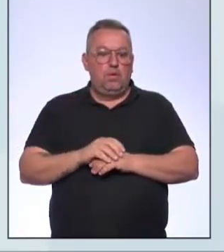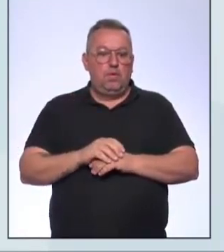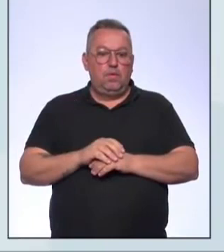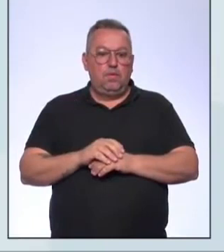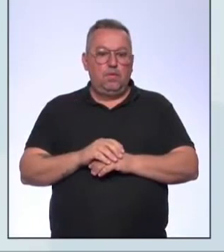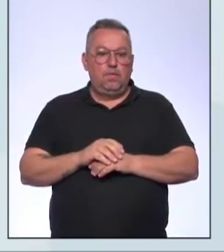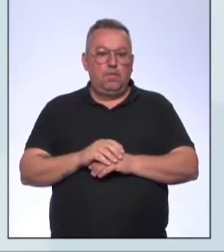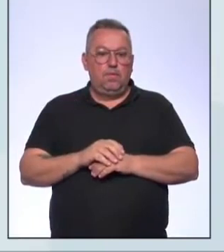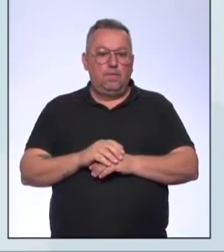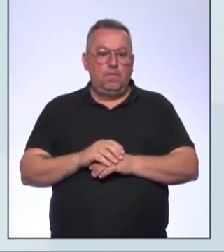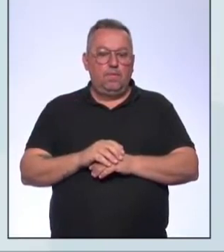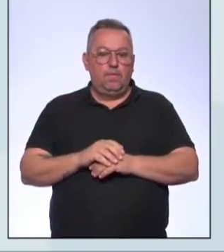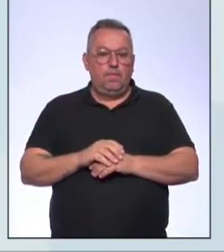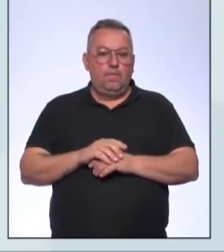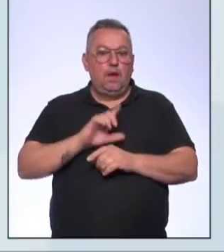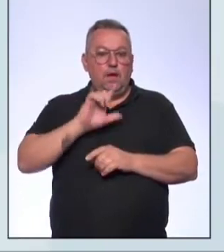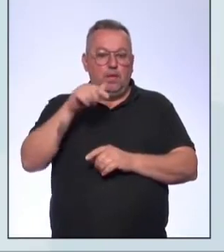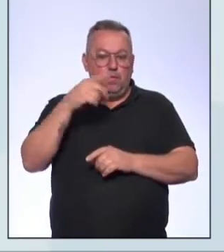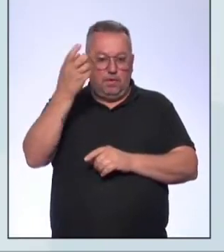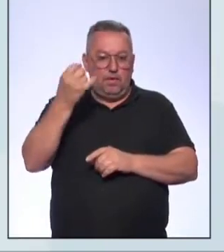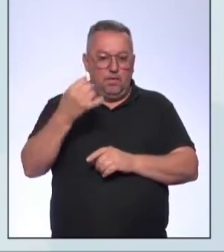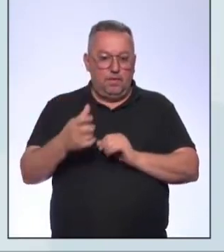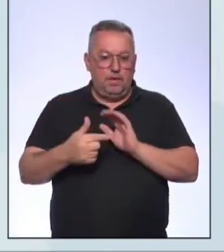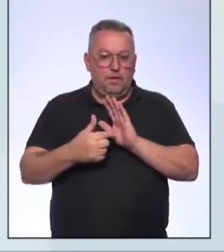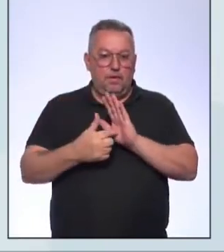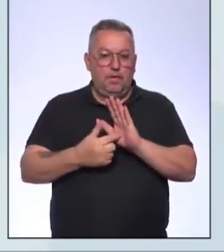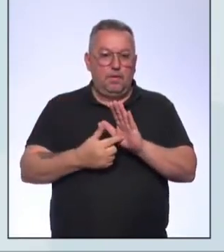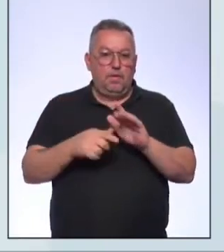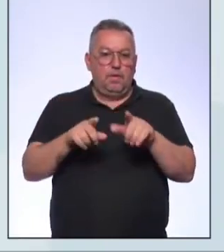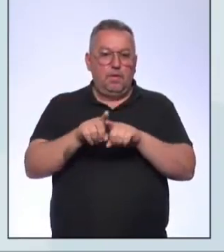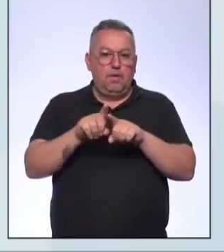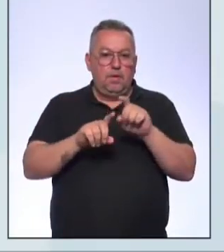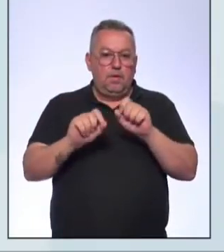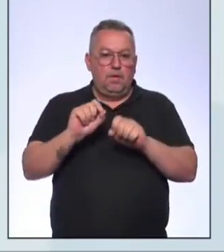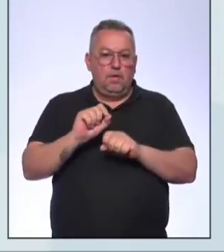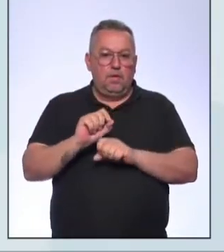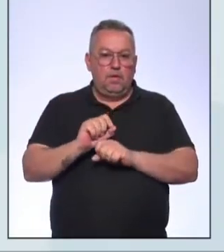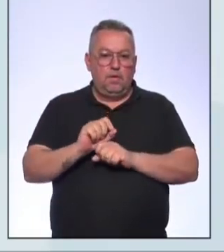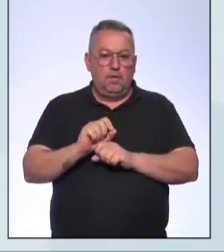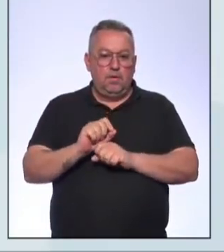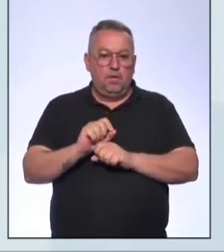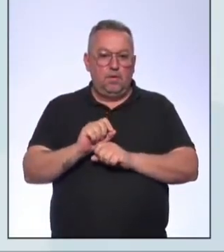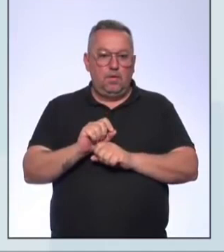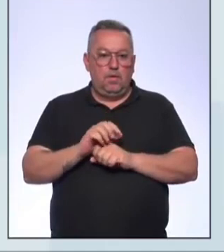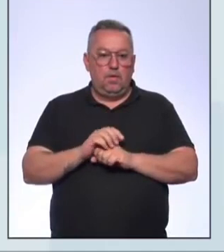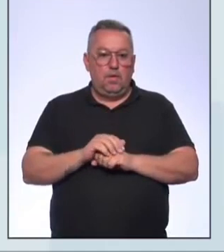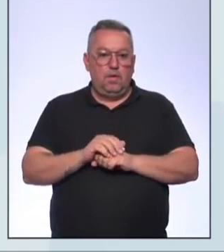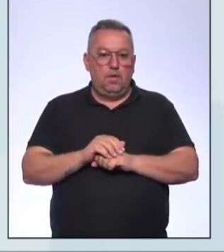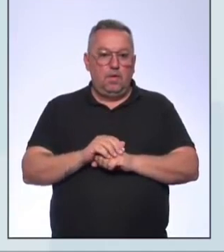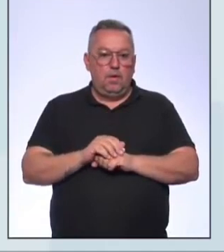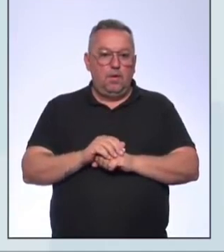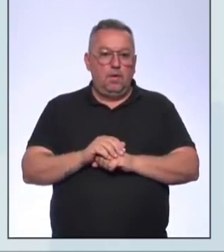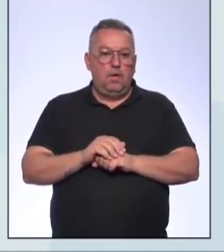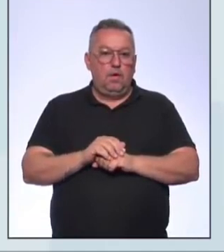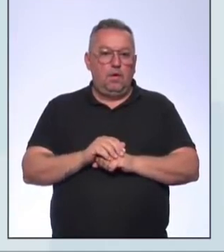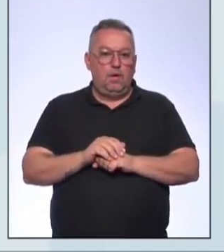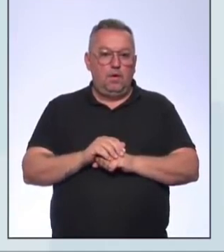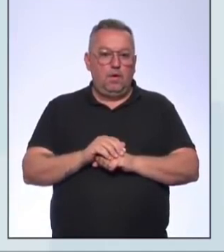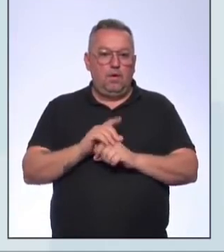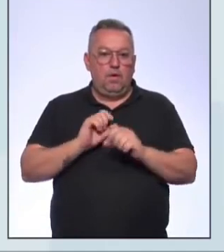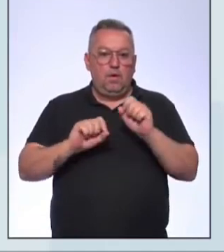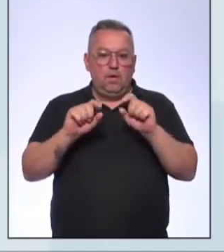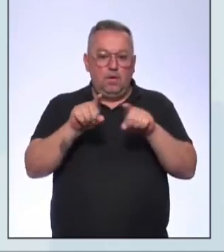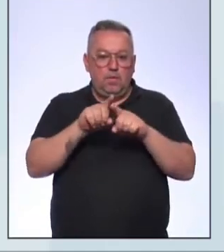para compass, né? E aí depois a gente tem every captain needs a ship, a compass and a map to sail. Então